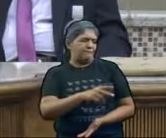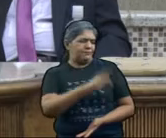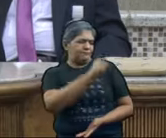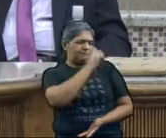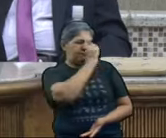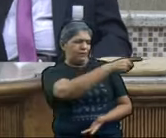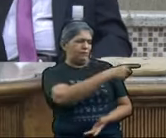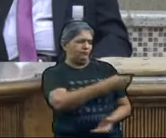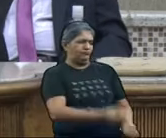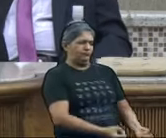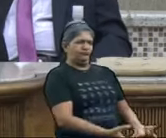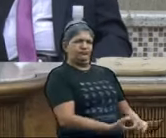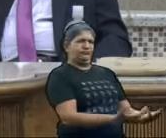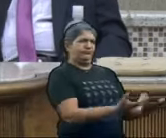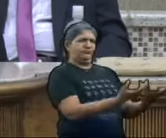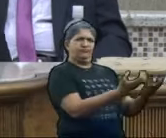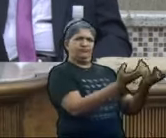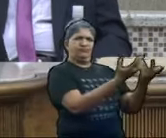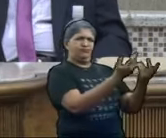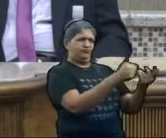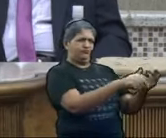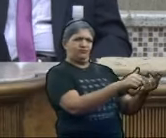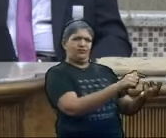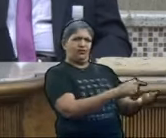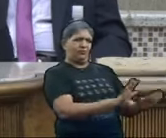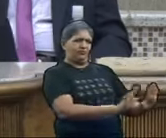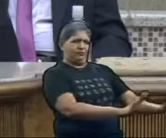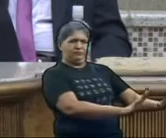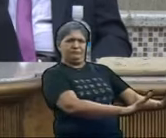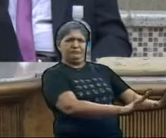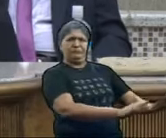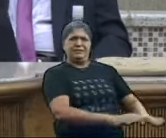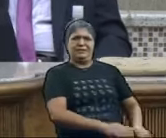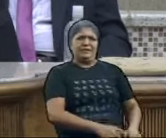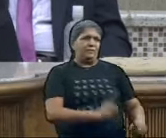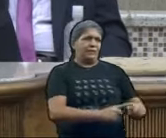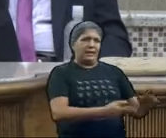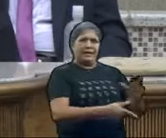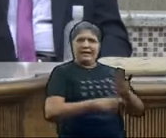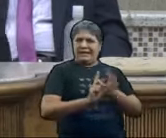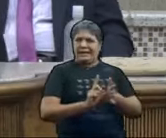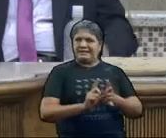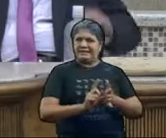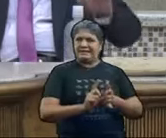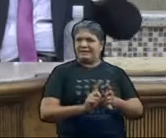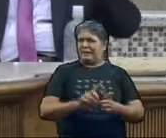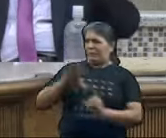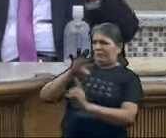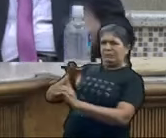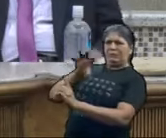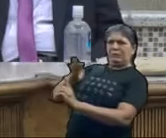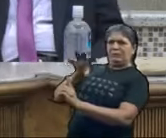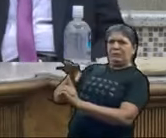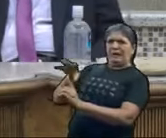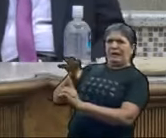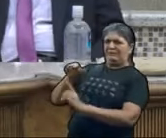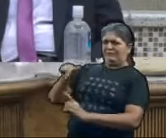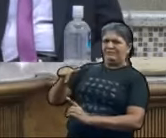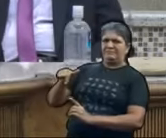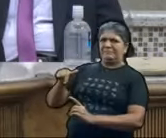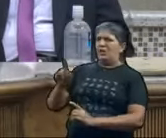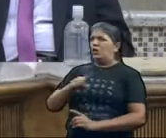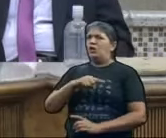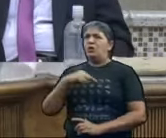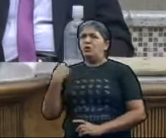lançado no lago de fogo. Aquele que a Bíblia diz que ele perturbava ao longo dos anos os moradores da